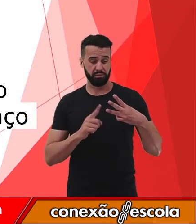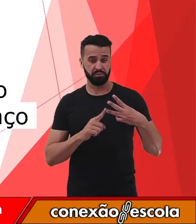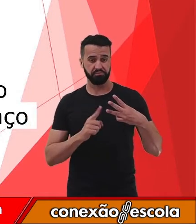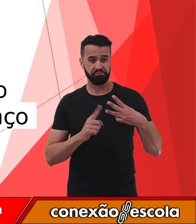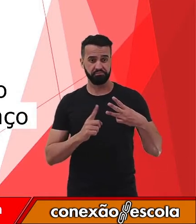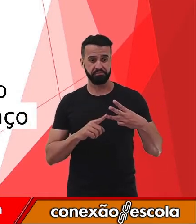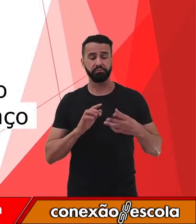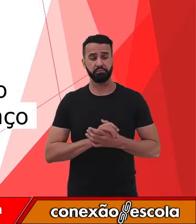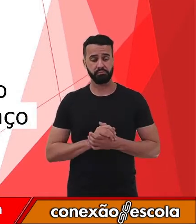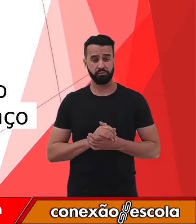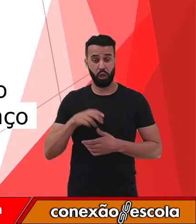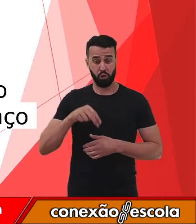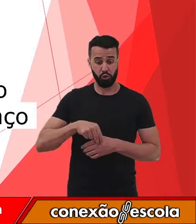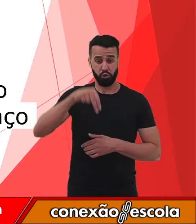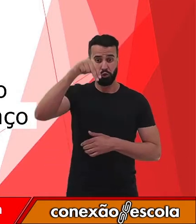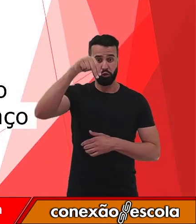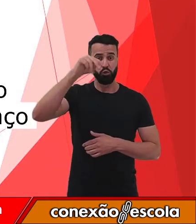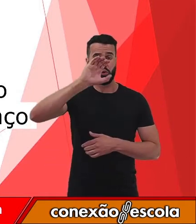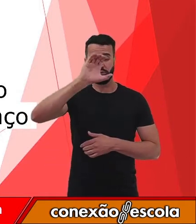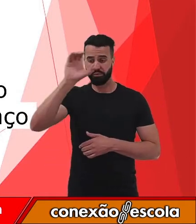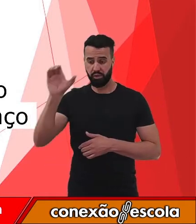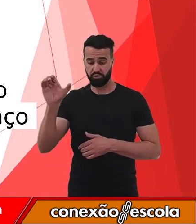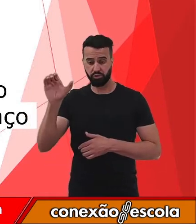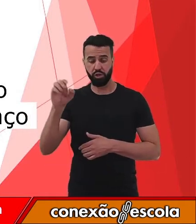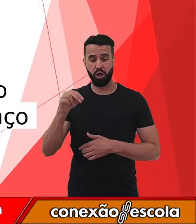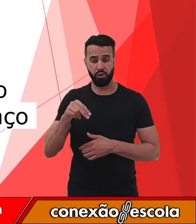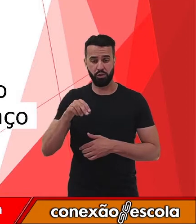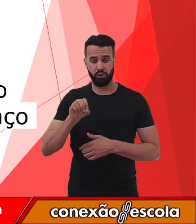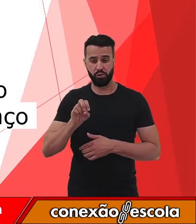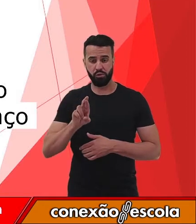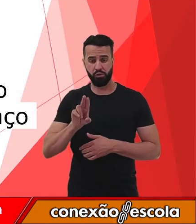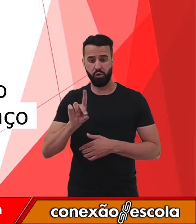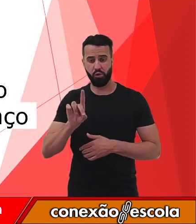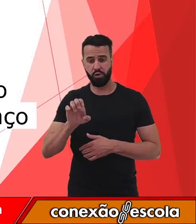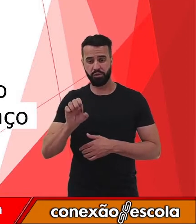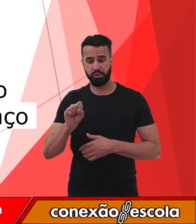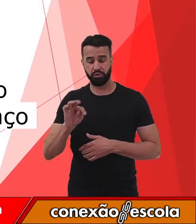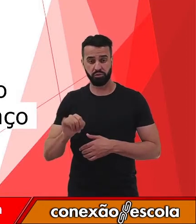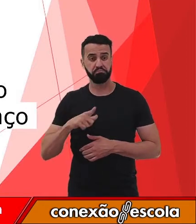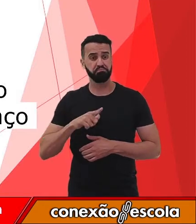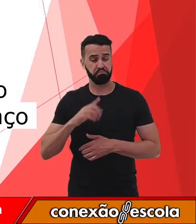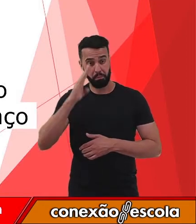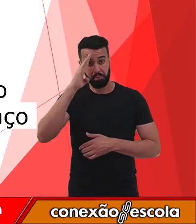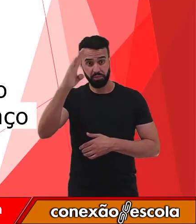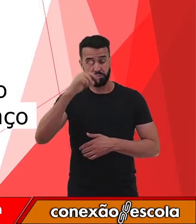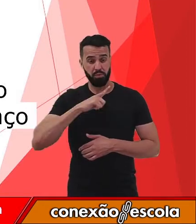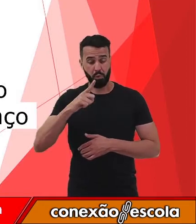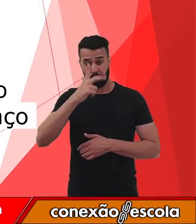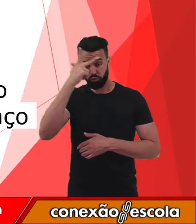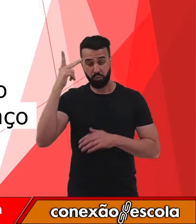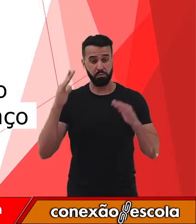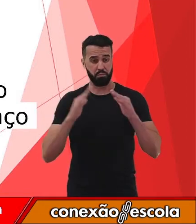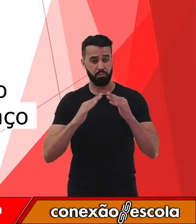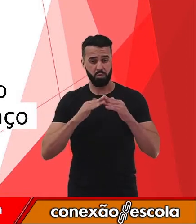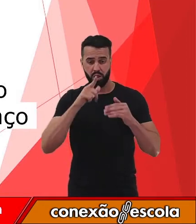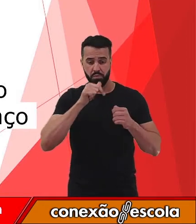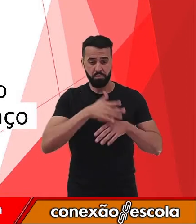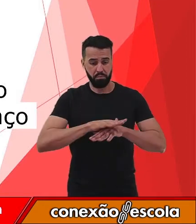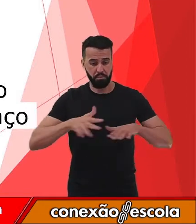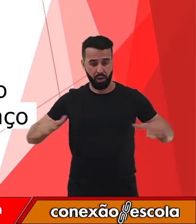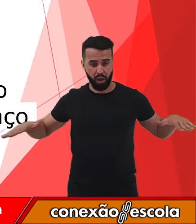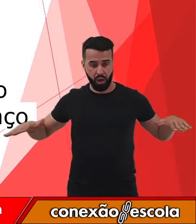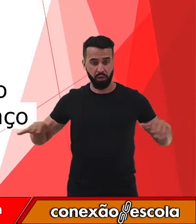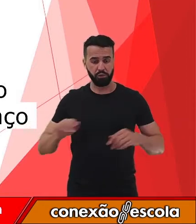população na região Nordeste ela está concentrada principalmente na região litorânea, onde nós temos a Zona da Mata,